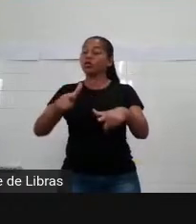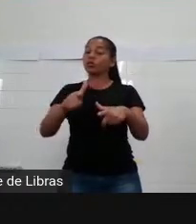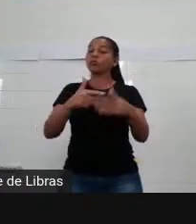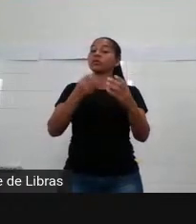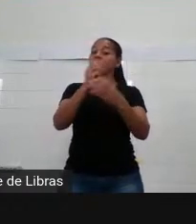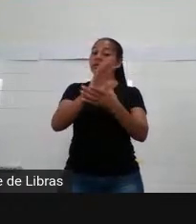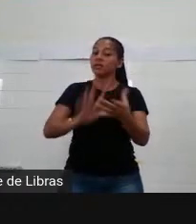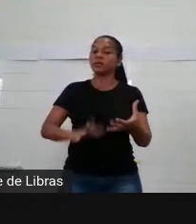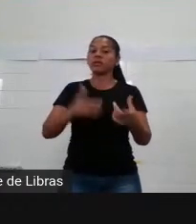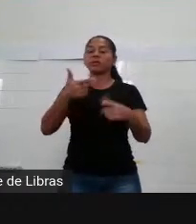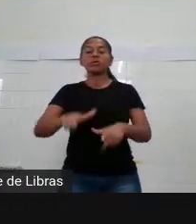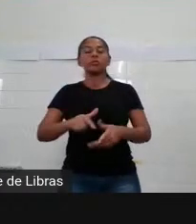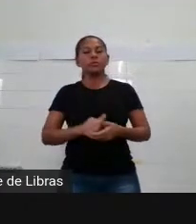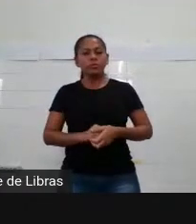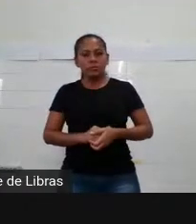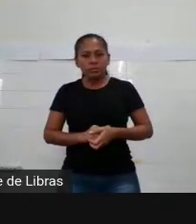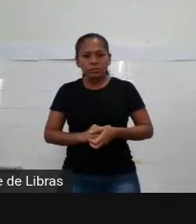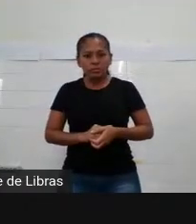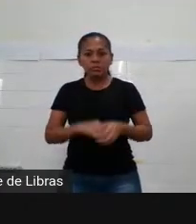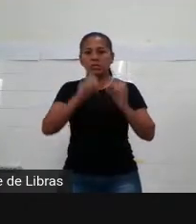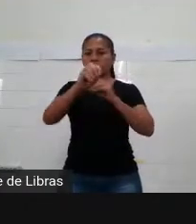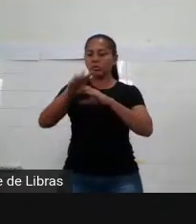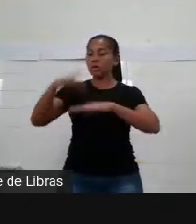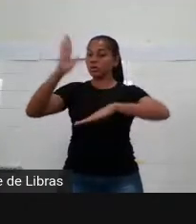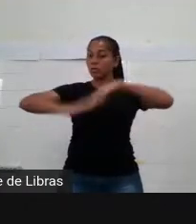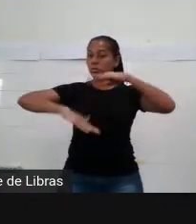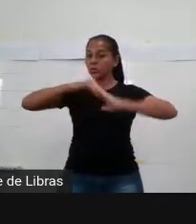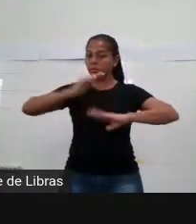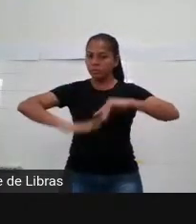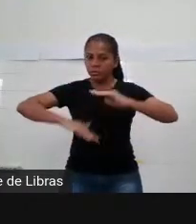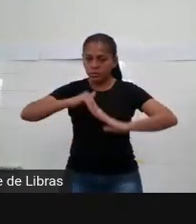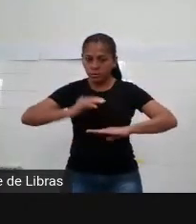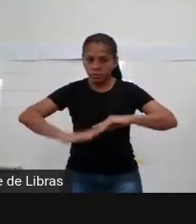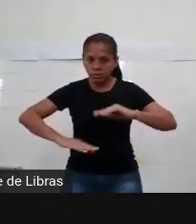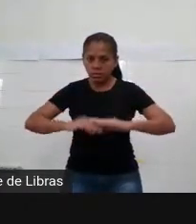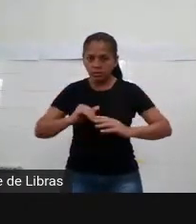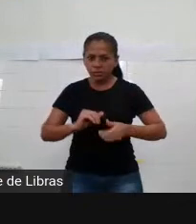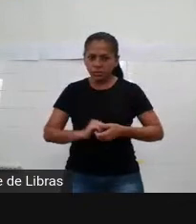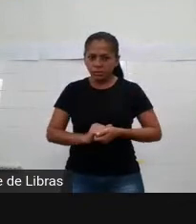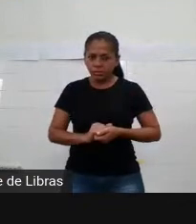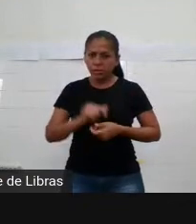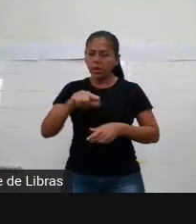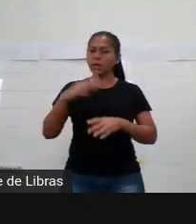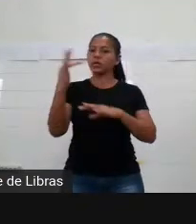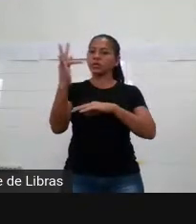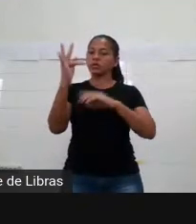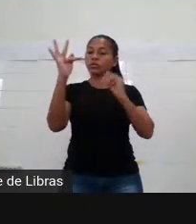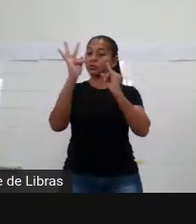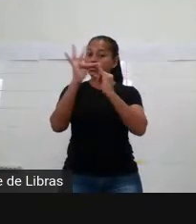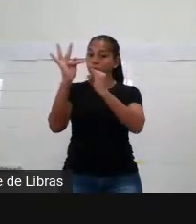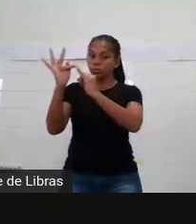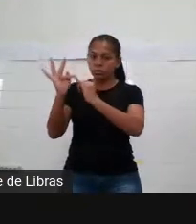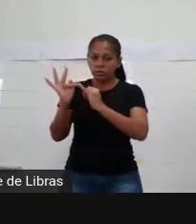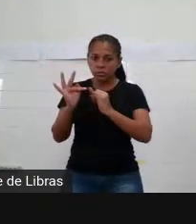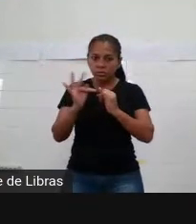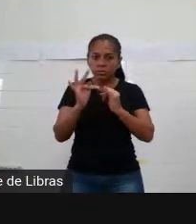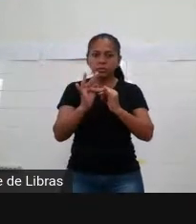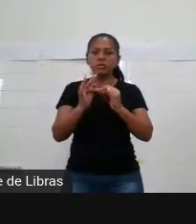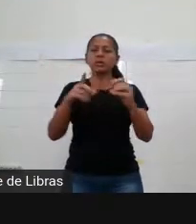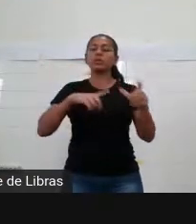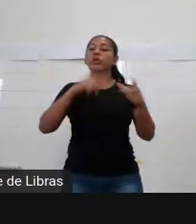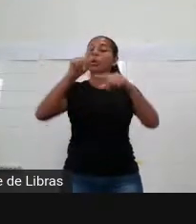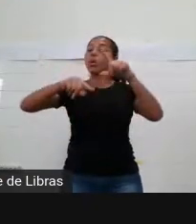Seminário Nacional de Educação Profissional e Tecnológica do IFES e a primeira mostra de produtos